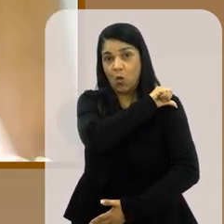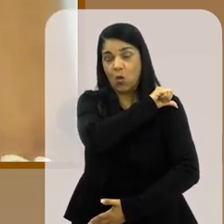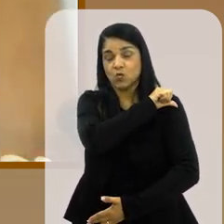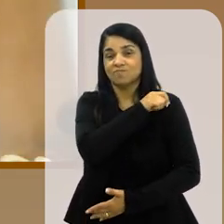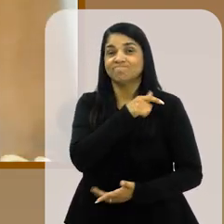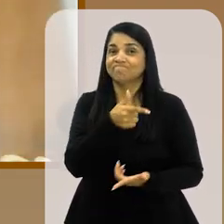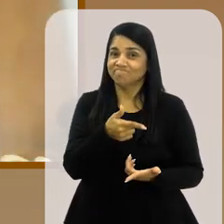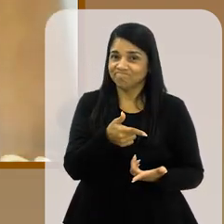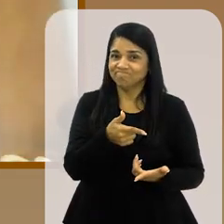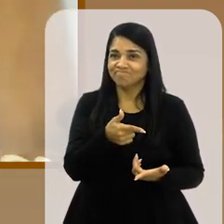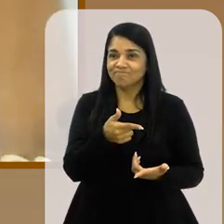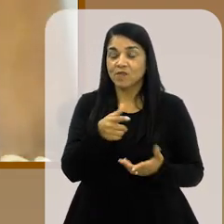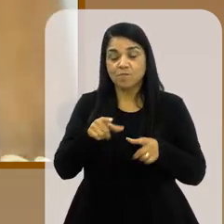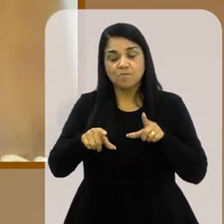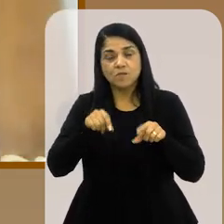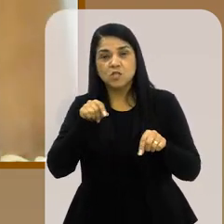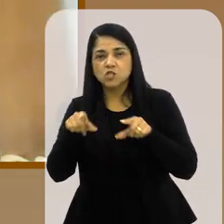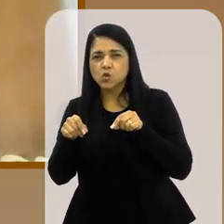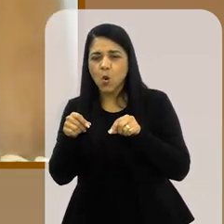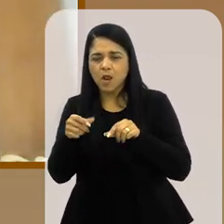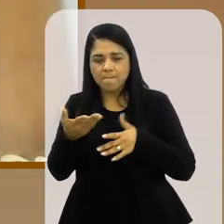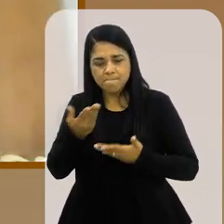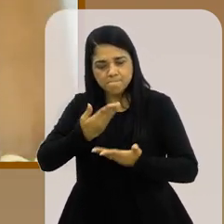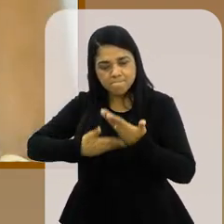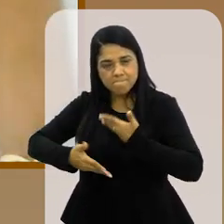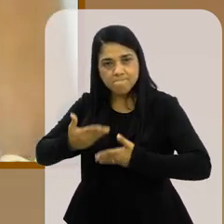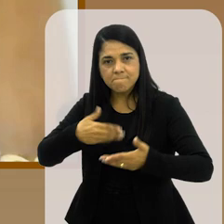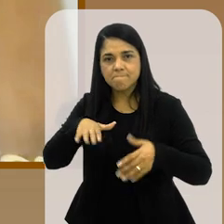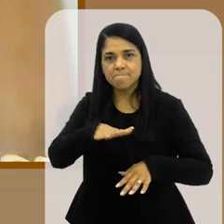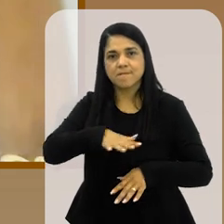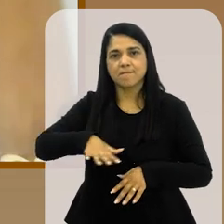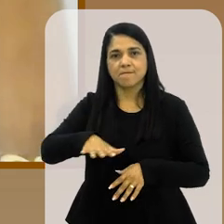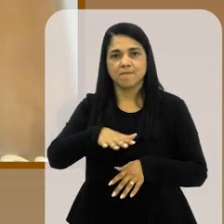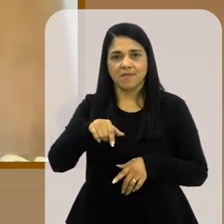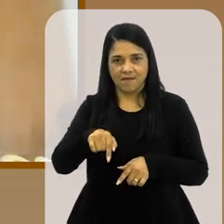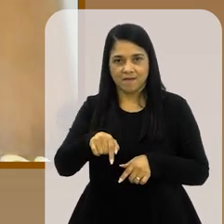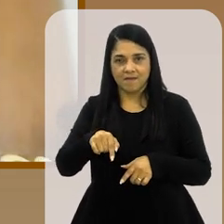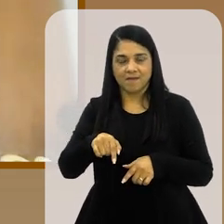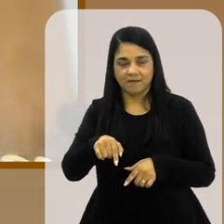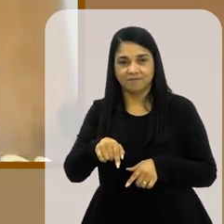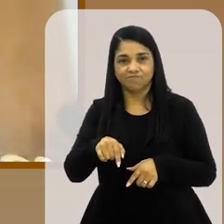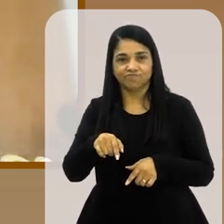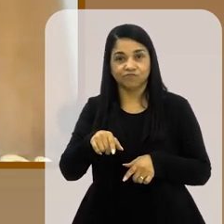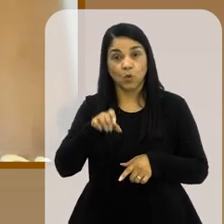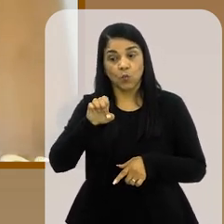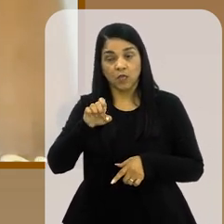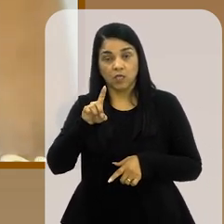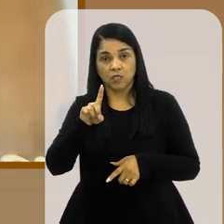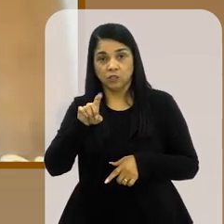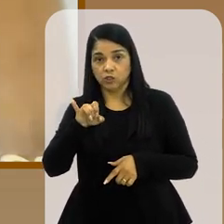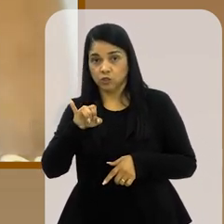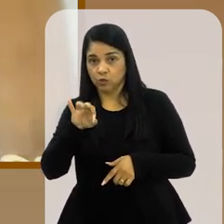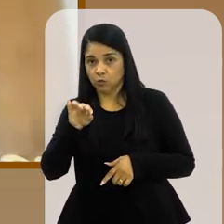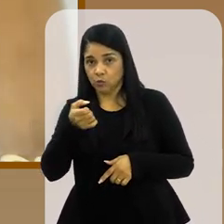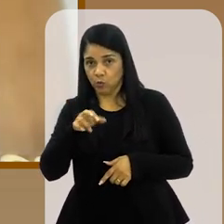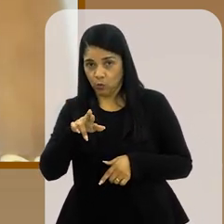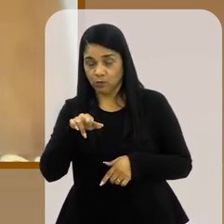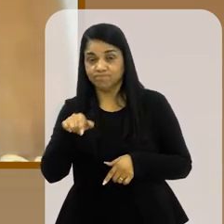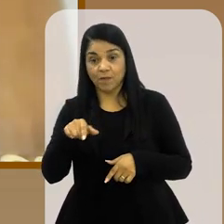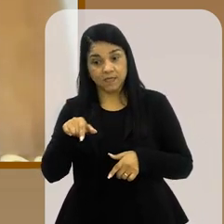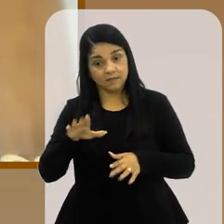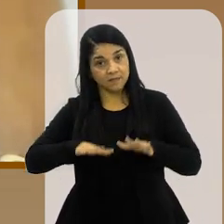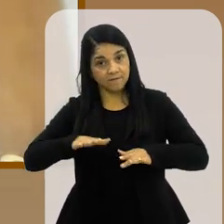nono. É uma escolha de mercado também. Que o editor faz, mas que às vezes surpreende a gente,